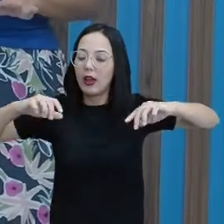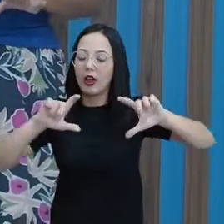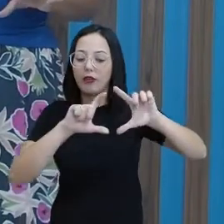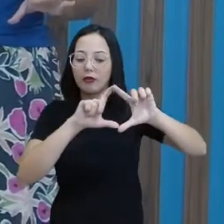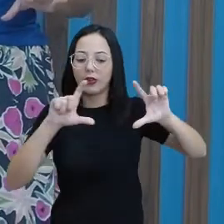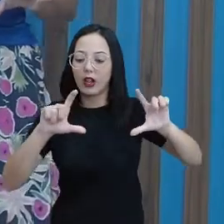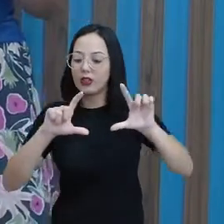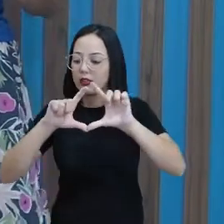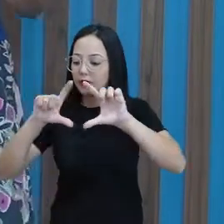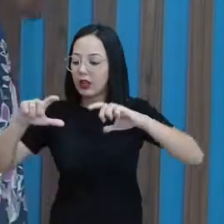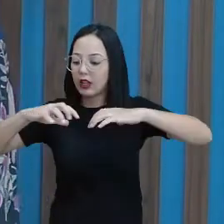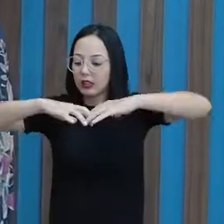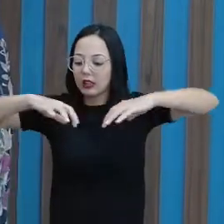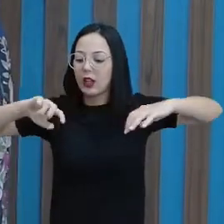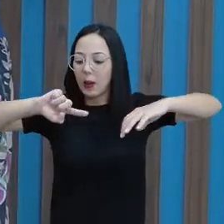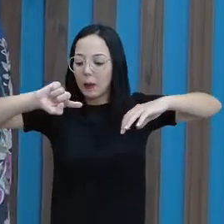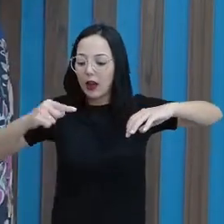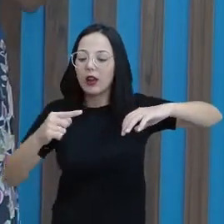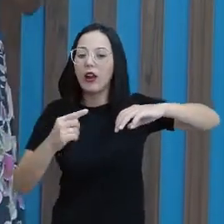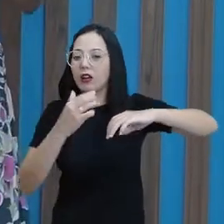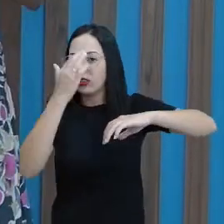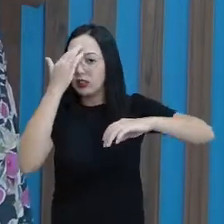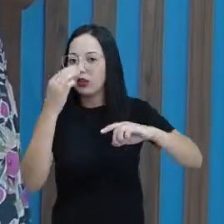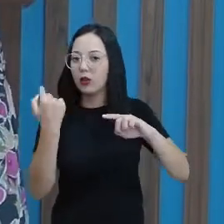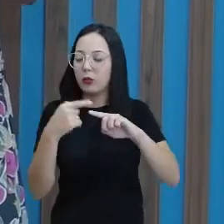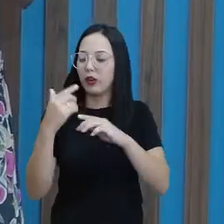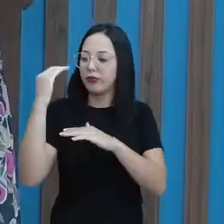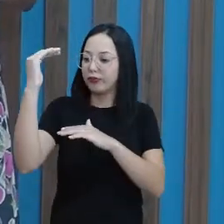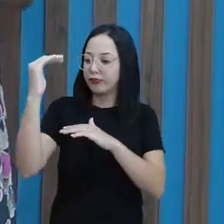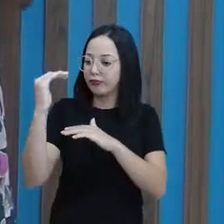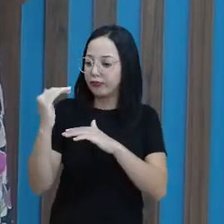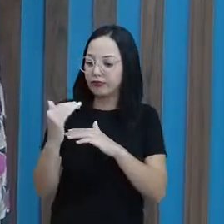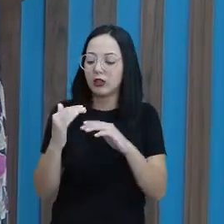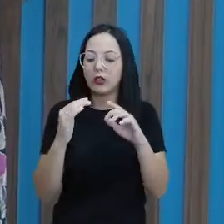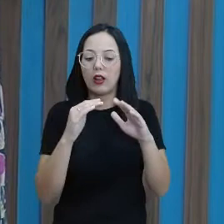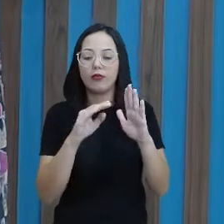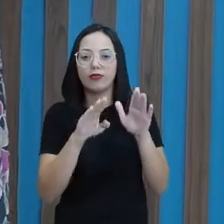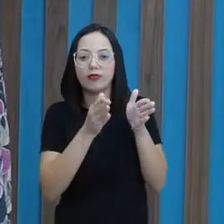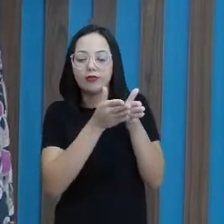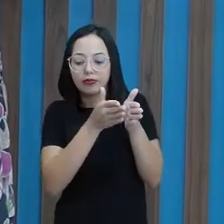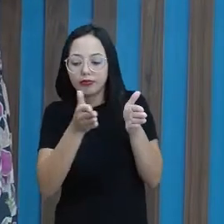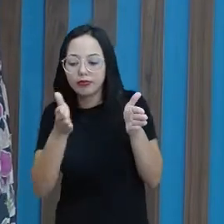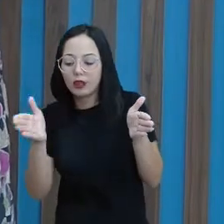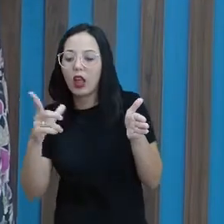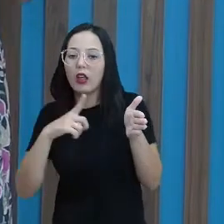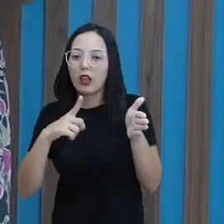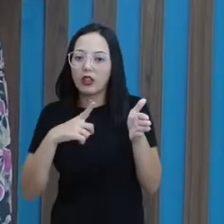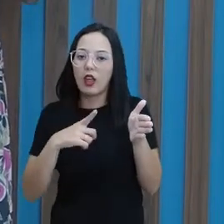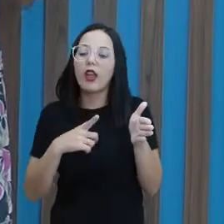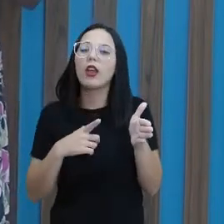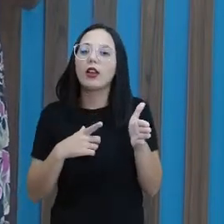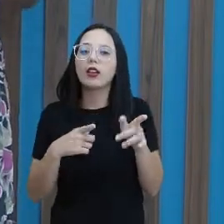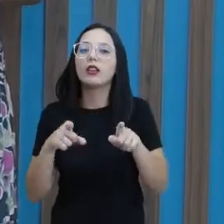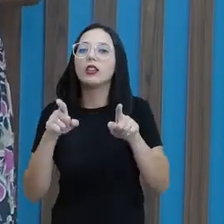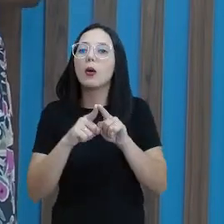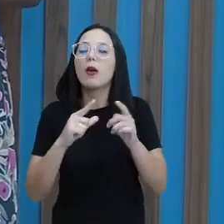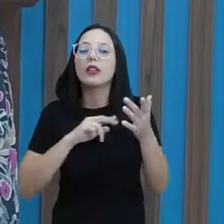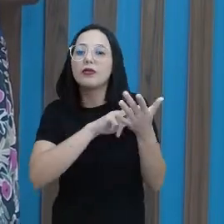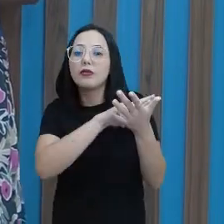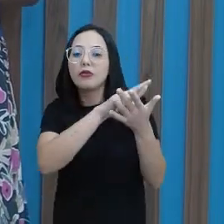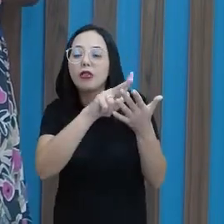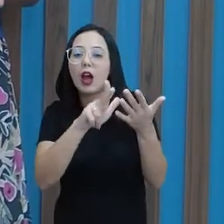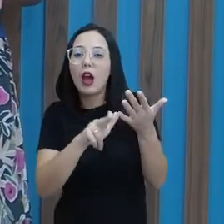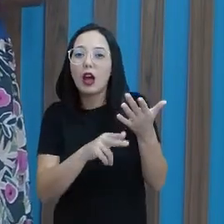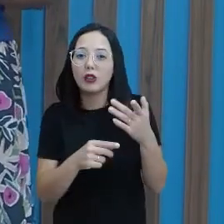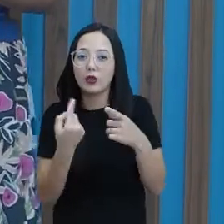enunciados enumerativos, ou seja, em listas, em descrições que você tenha enumeração, os diversos itens.